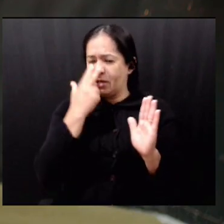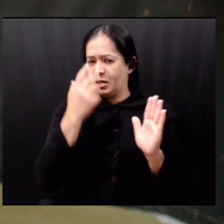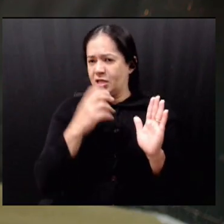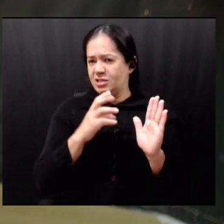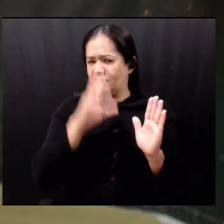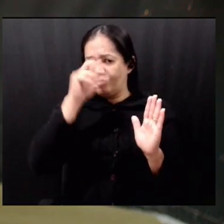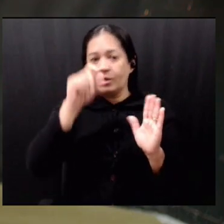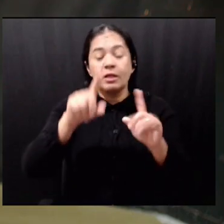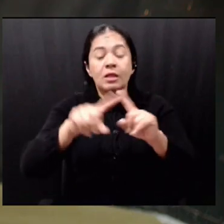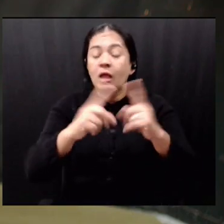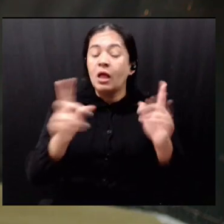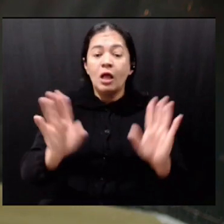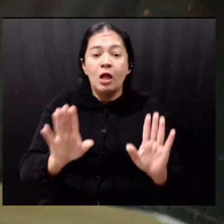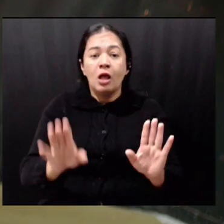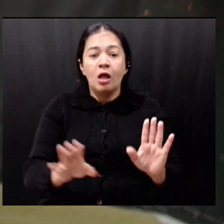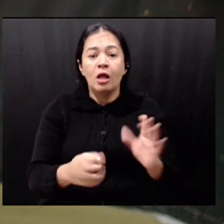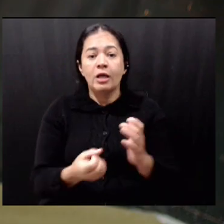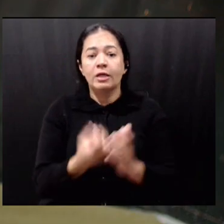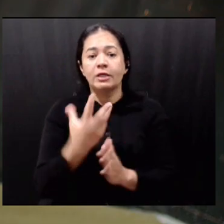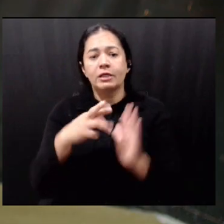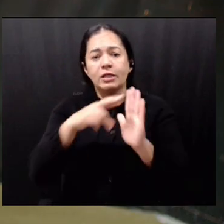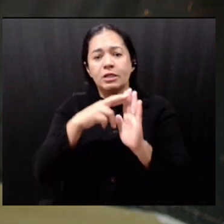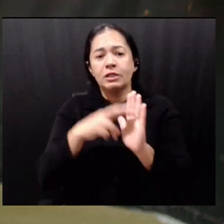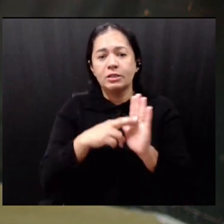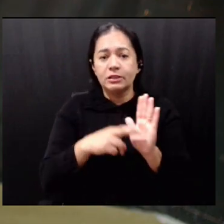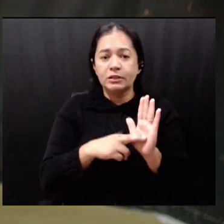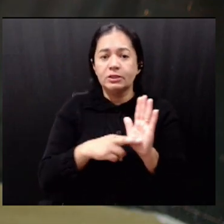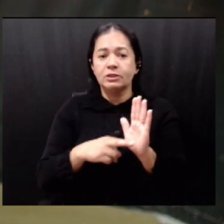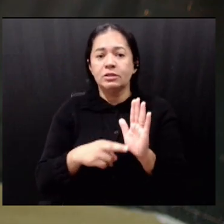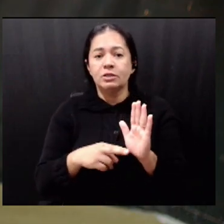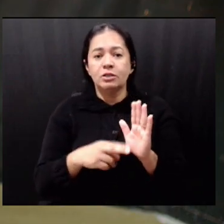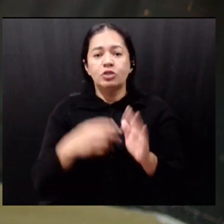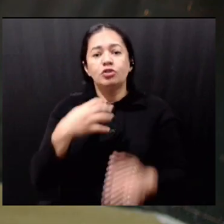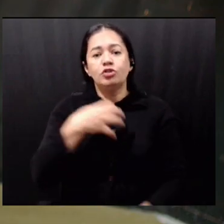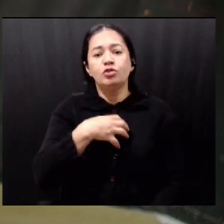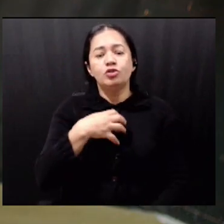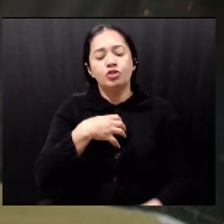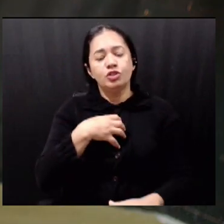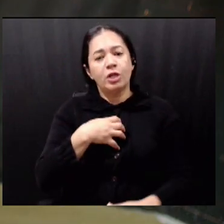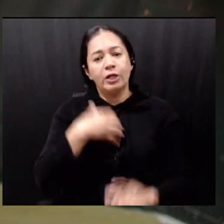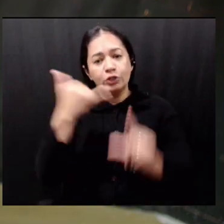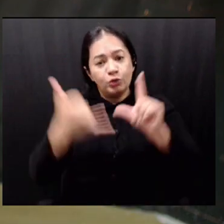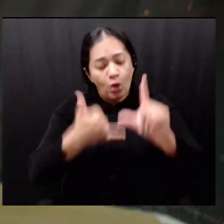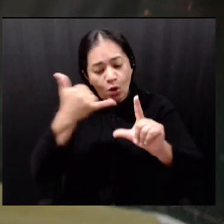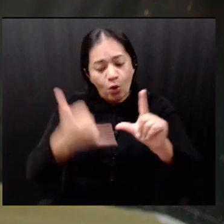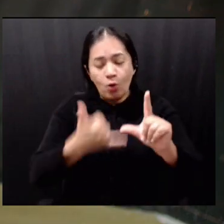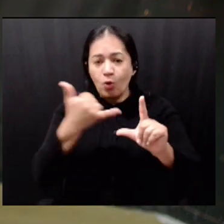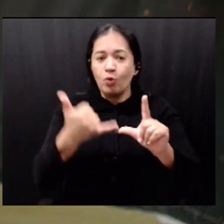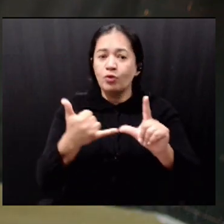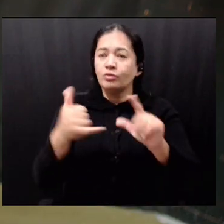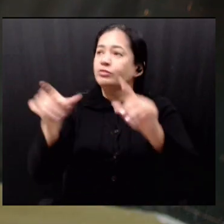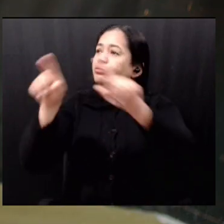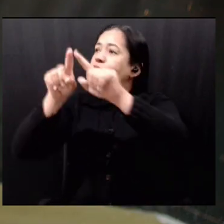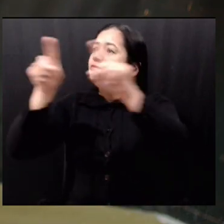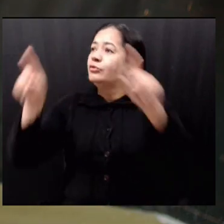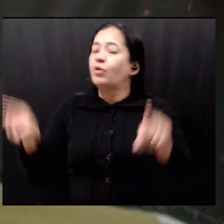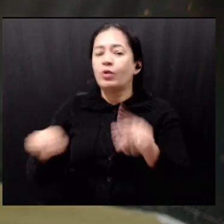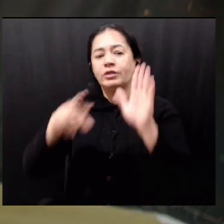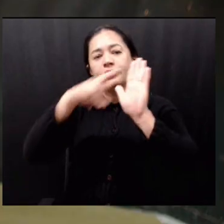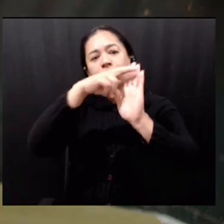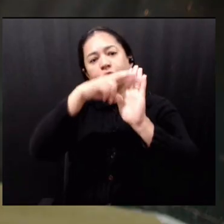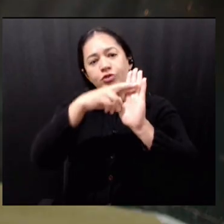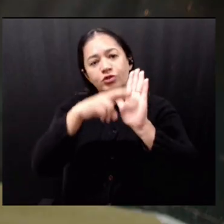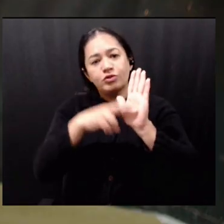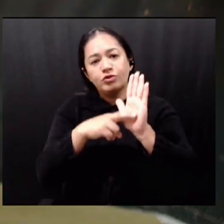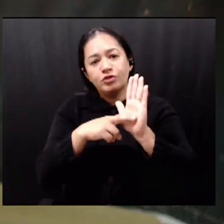gente pode criar regras para as crianças de uma forma lúdica também, né? Uhum. Fazer um quadrinho de regras, com um